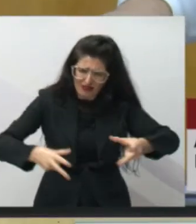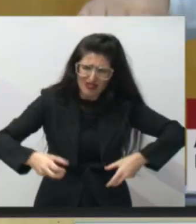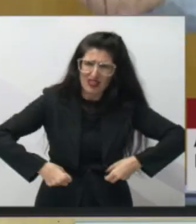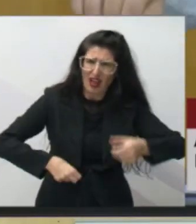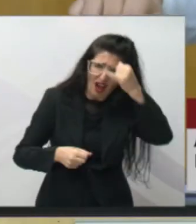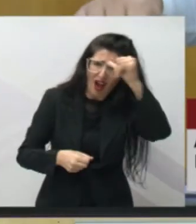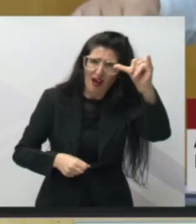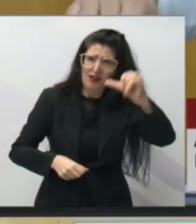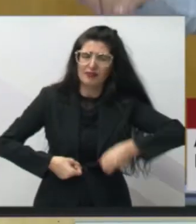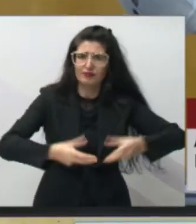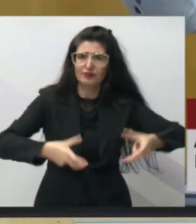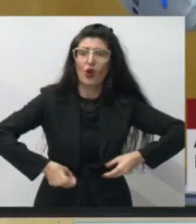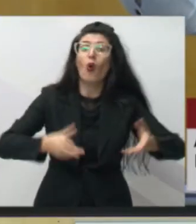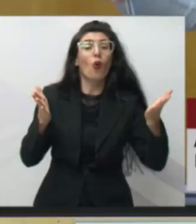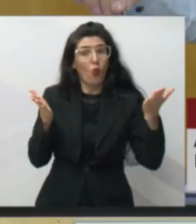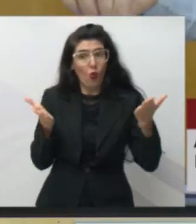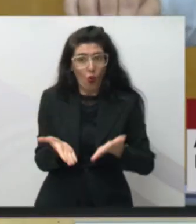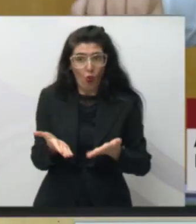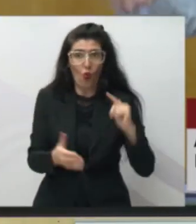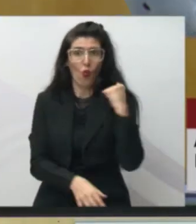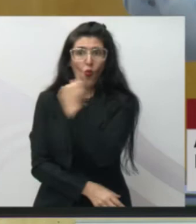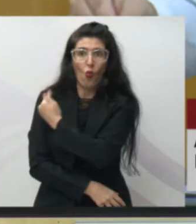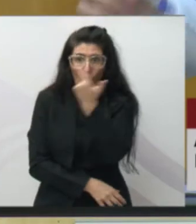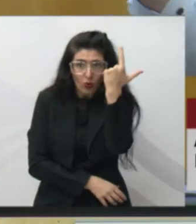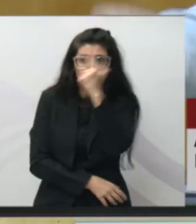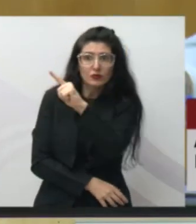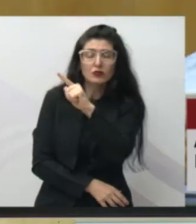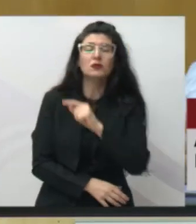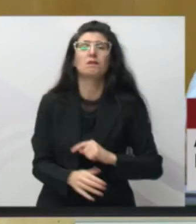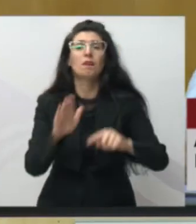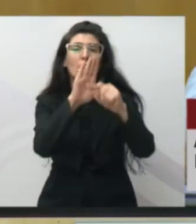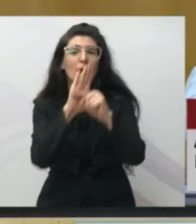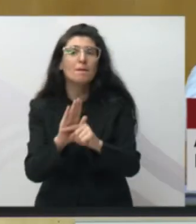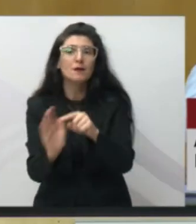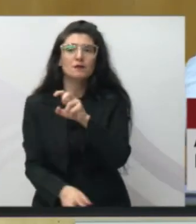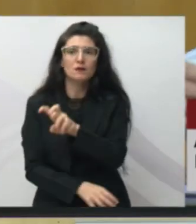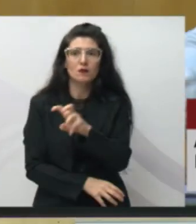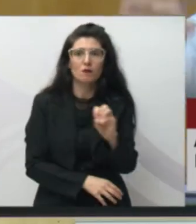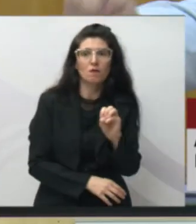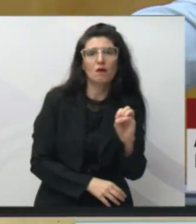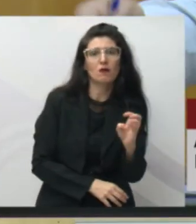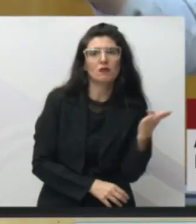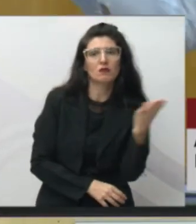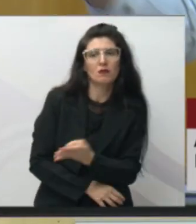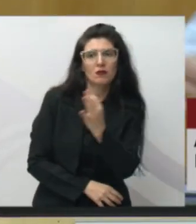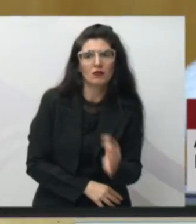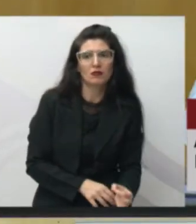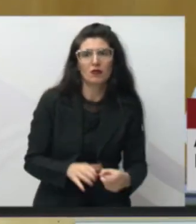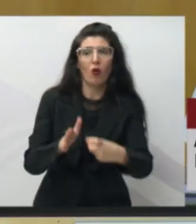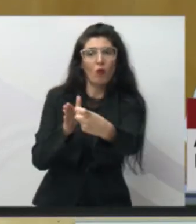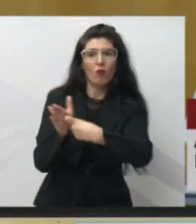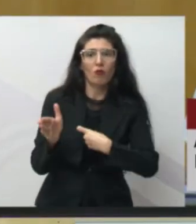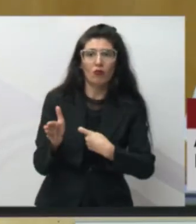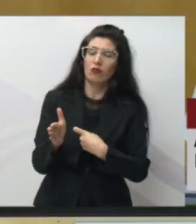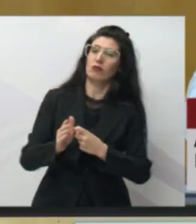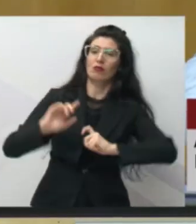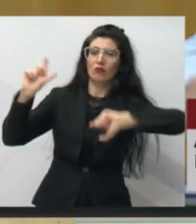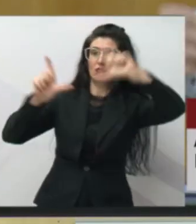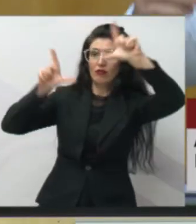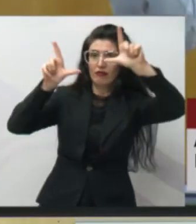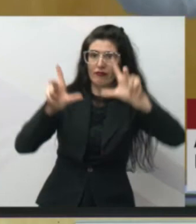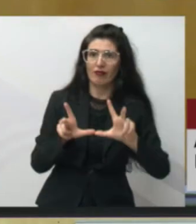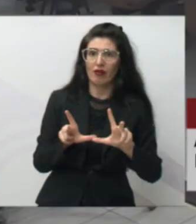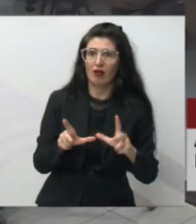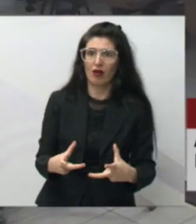hoje, nós conseguimos também diminuir 50% do valor do contrato com a TV Câmara.